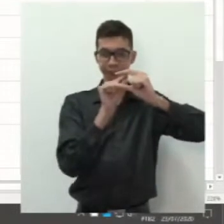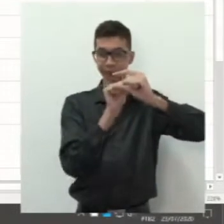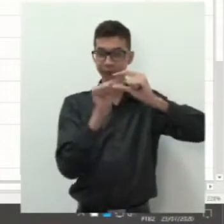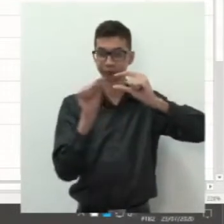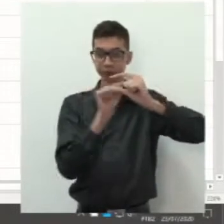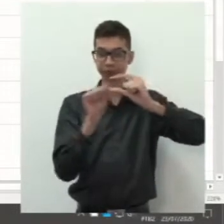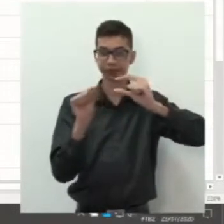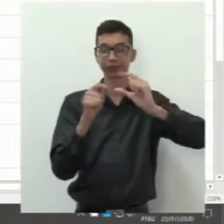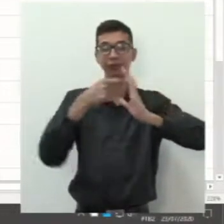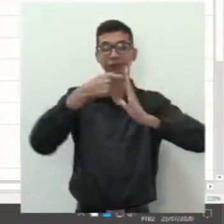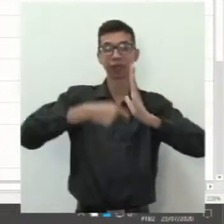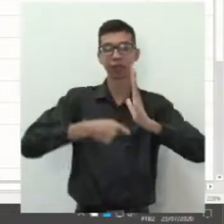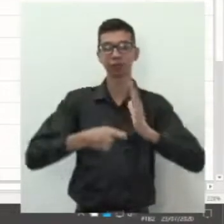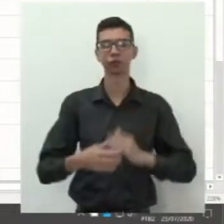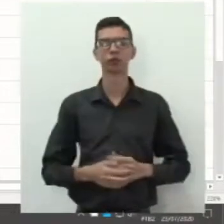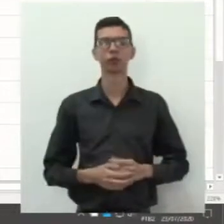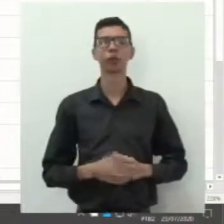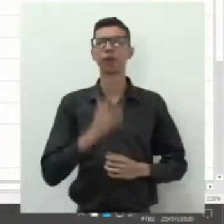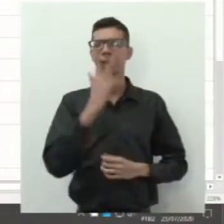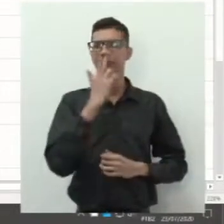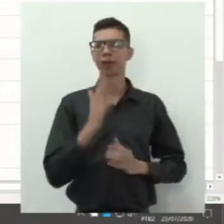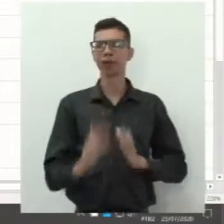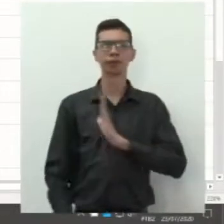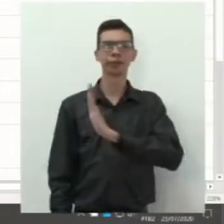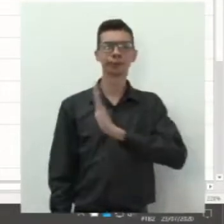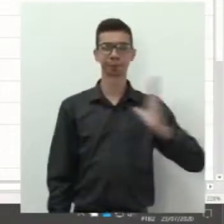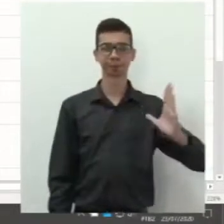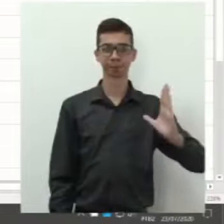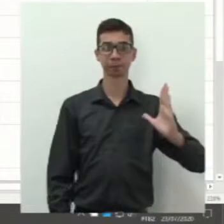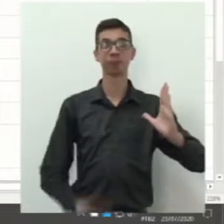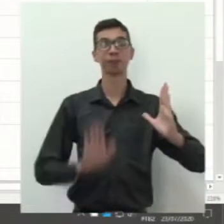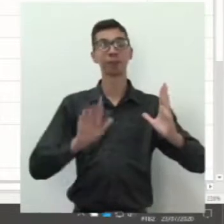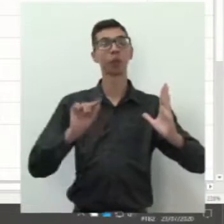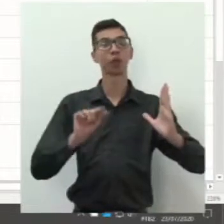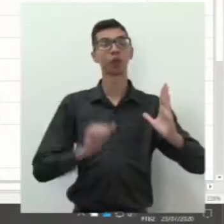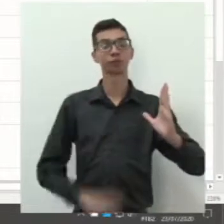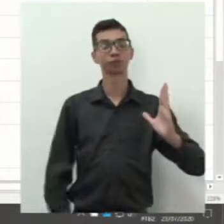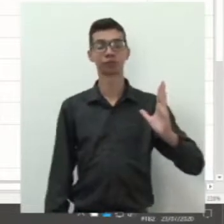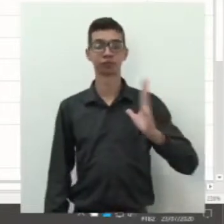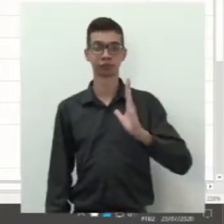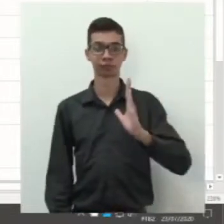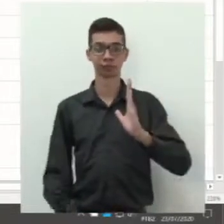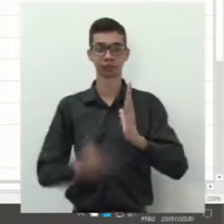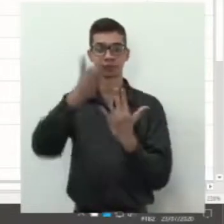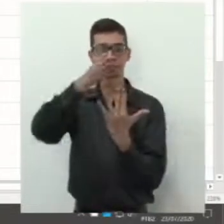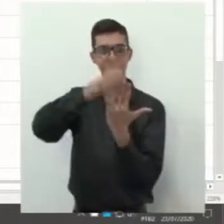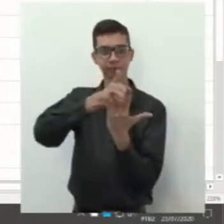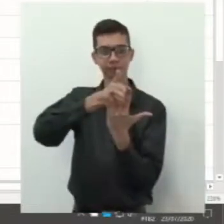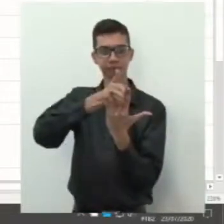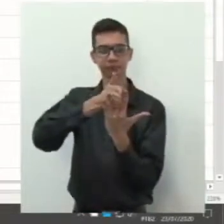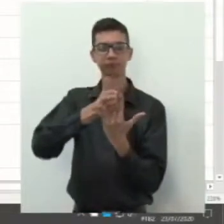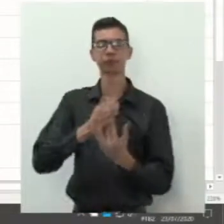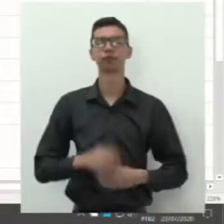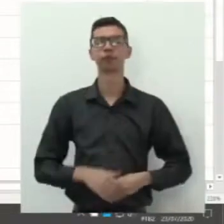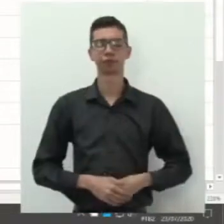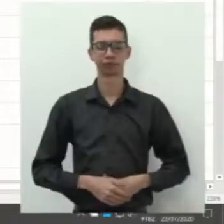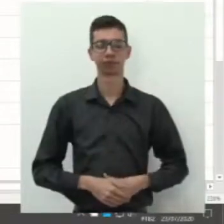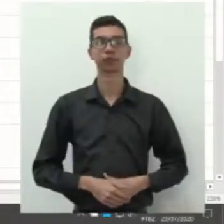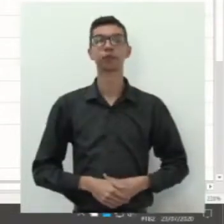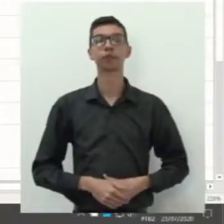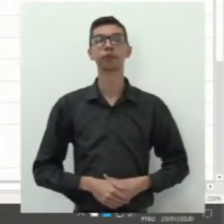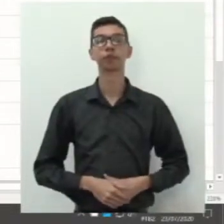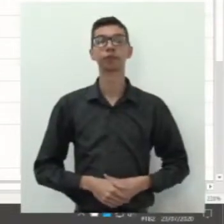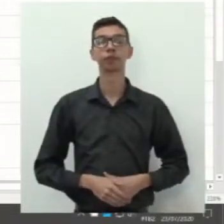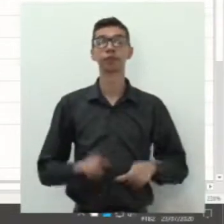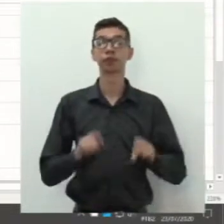ó, alinhada à esquerda. O que eu fiz? Eu centralizei. E como a altura da célula ela pode variar